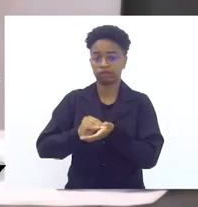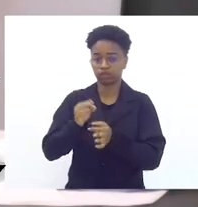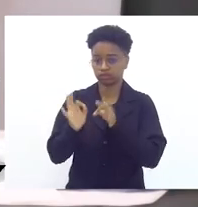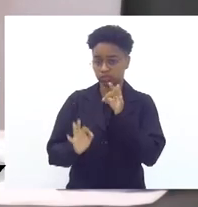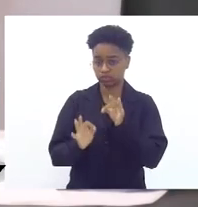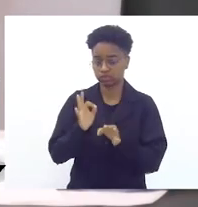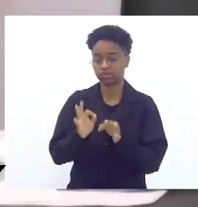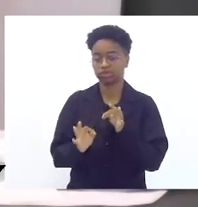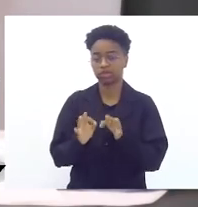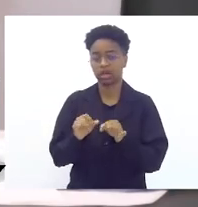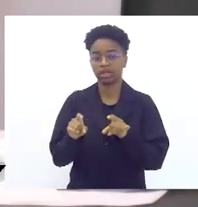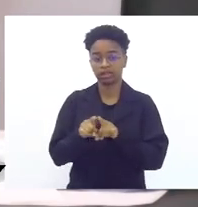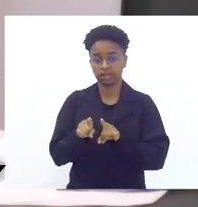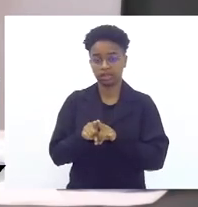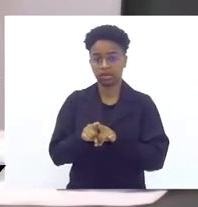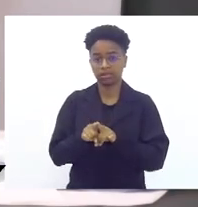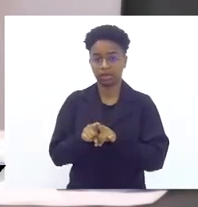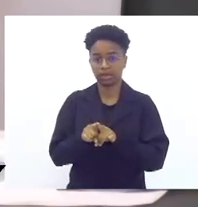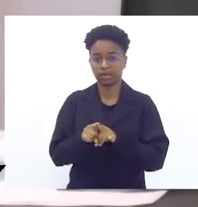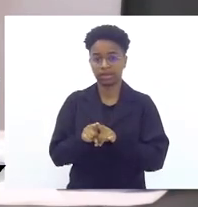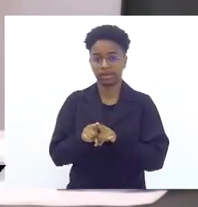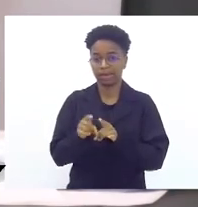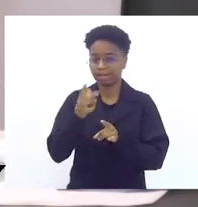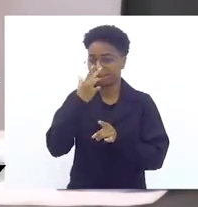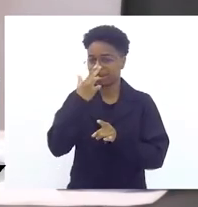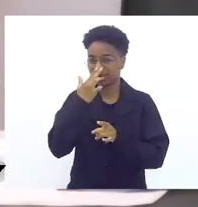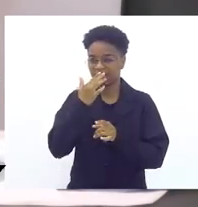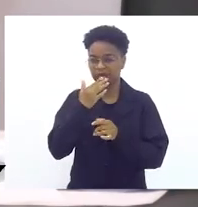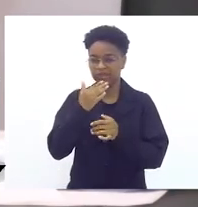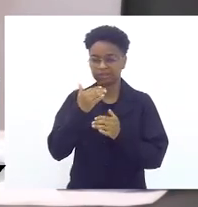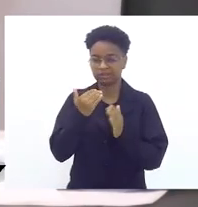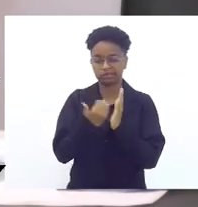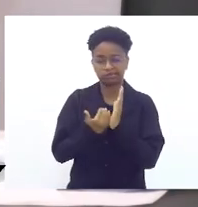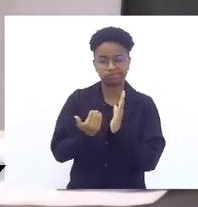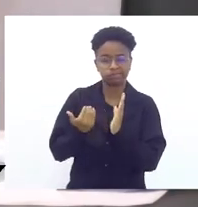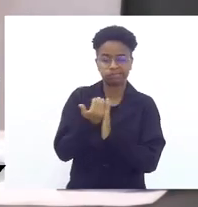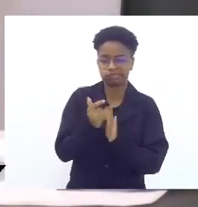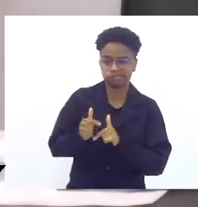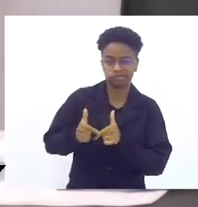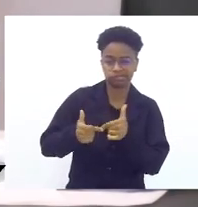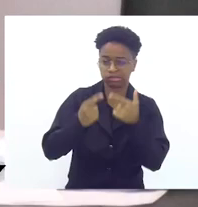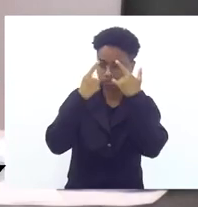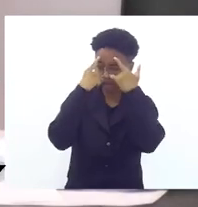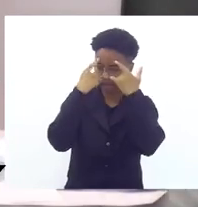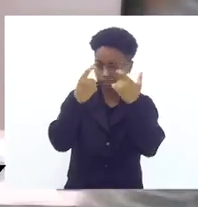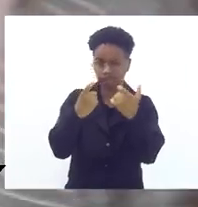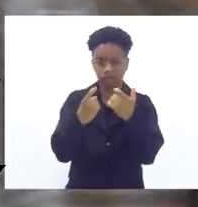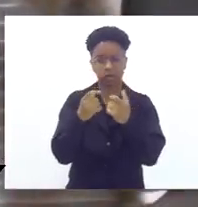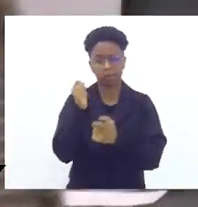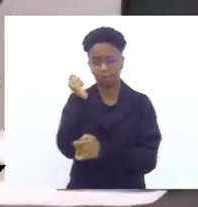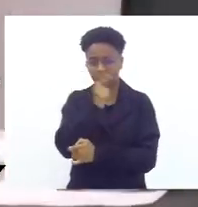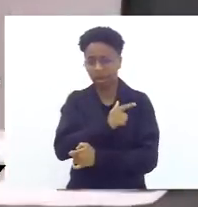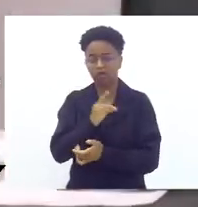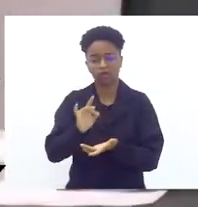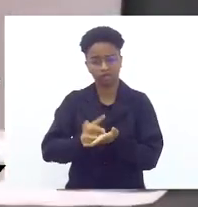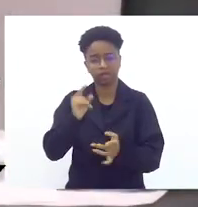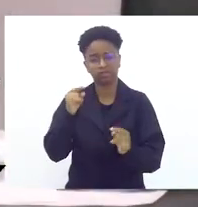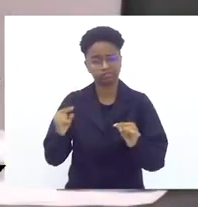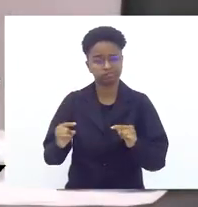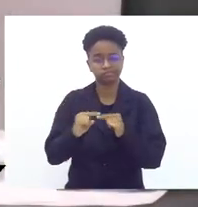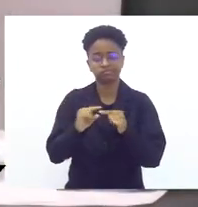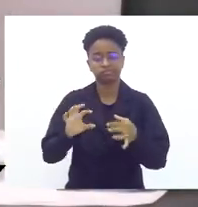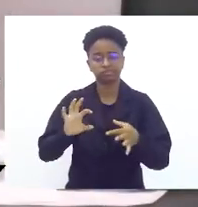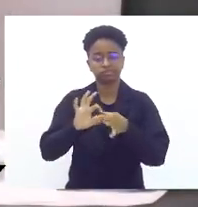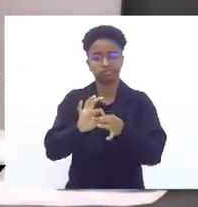Renata Souza tem traços de sadismo de crueldade de maldade mesmo que se combinam com a injustiça